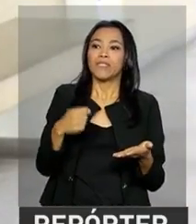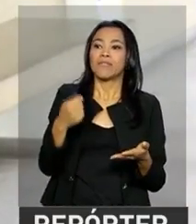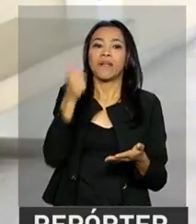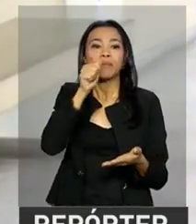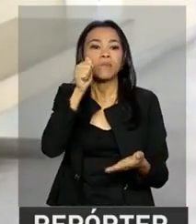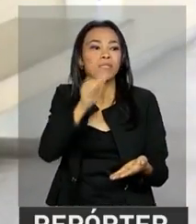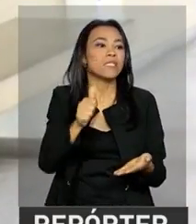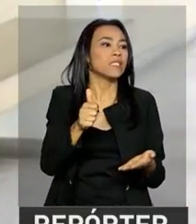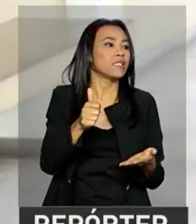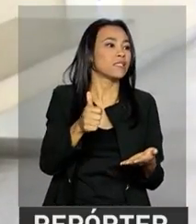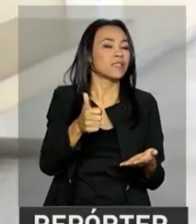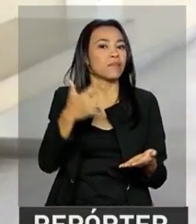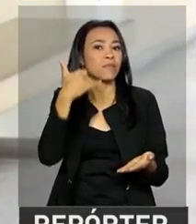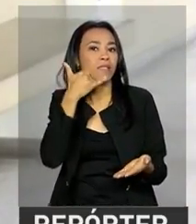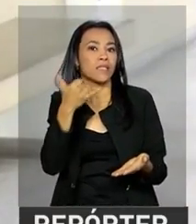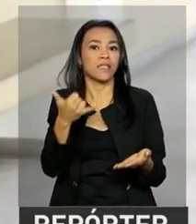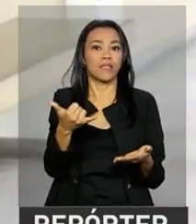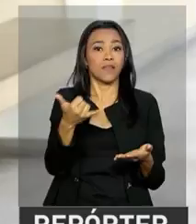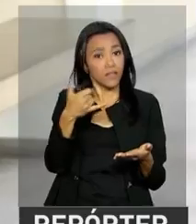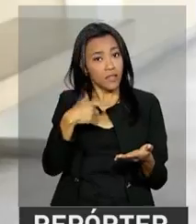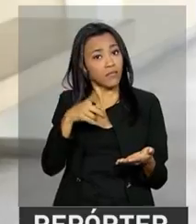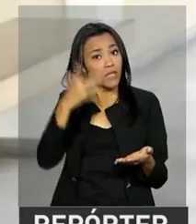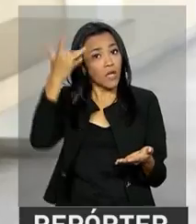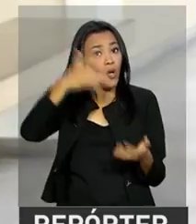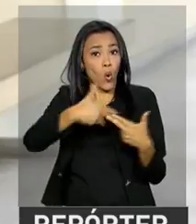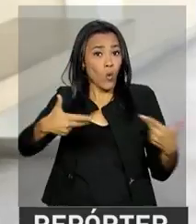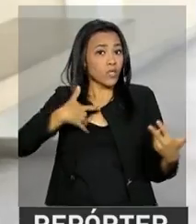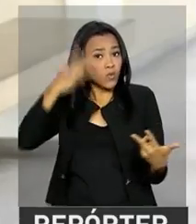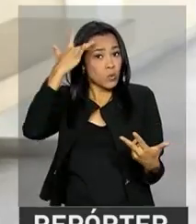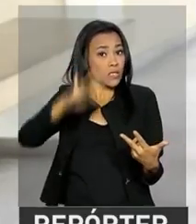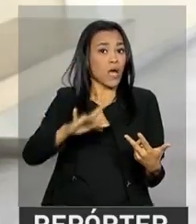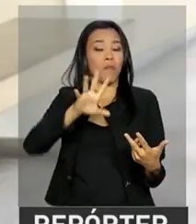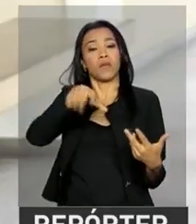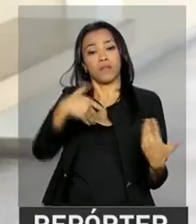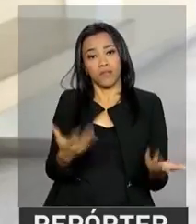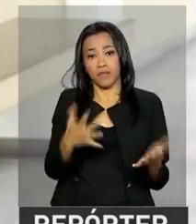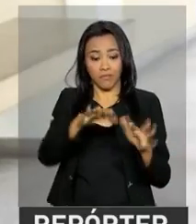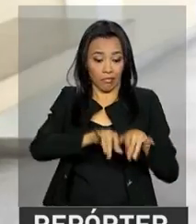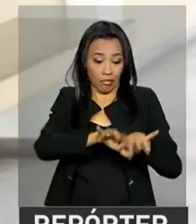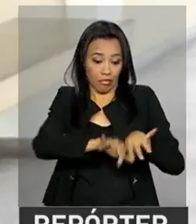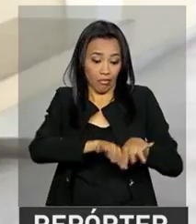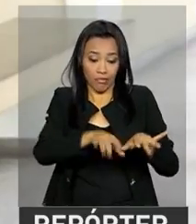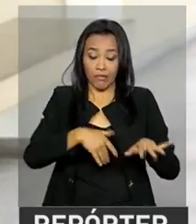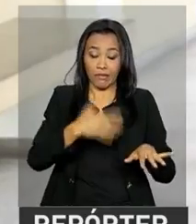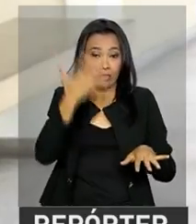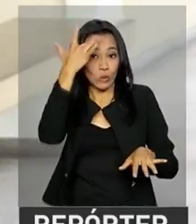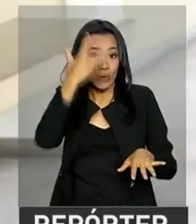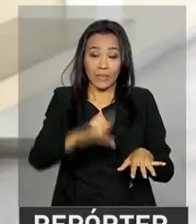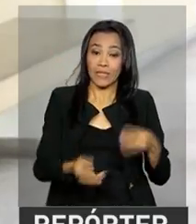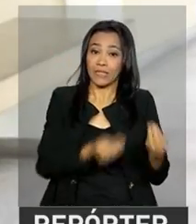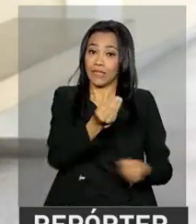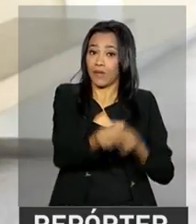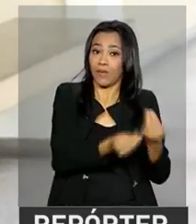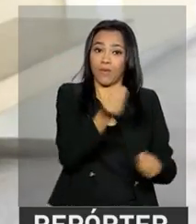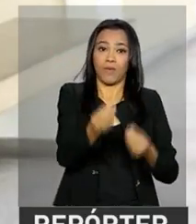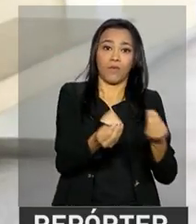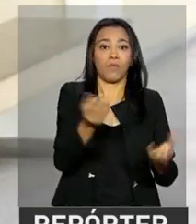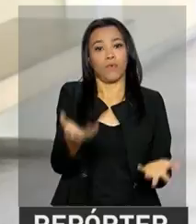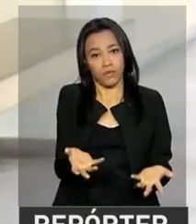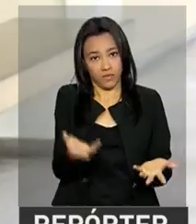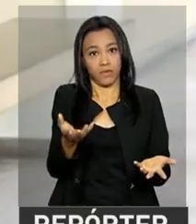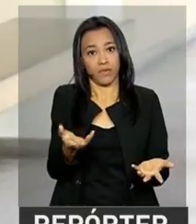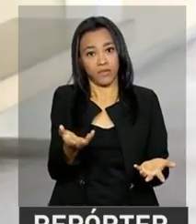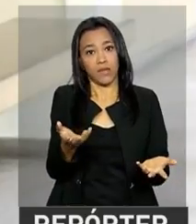meninas as meninas vai me liga e também tem coisas que a gente não sabe né como tecnologia a gente não entende quem que trabalhar então elas me fala tudo